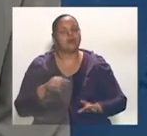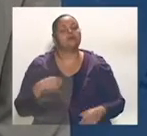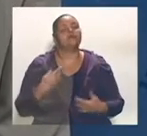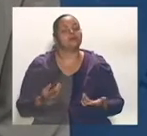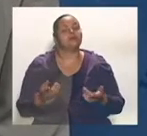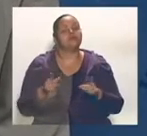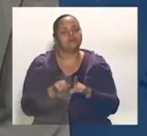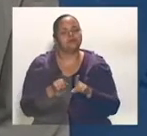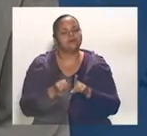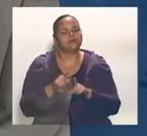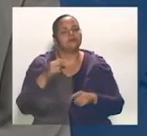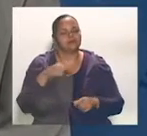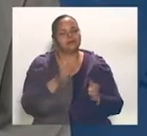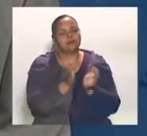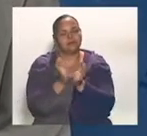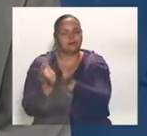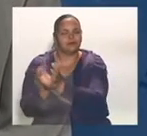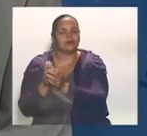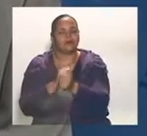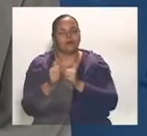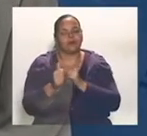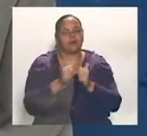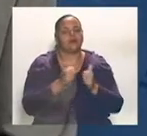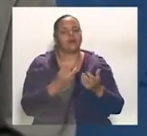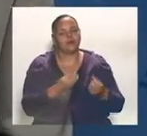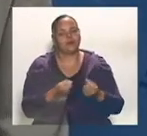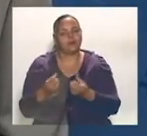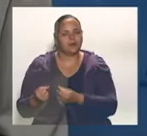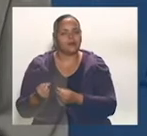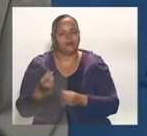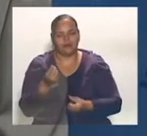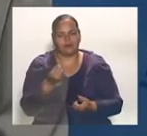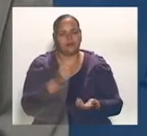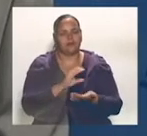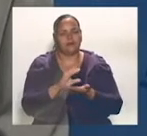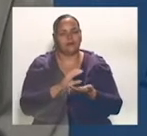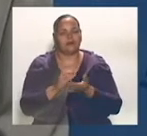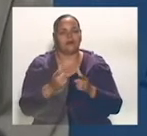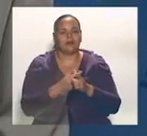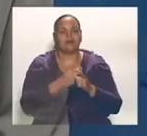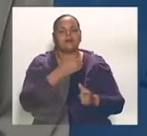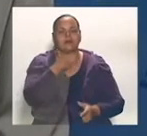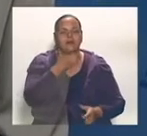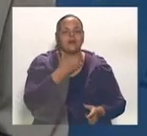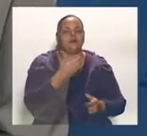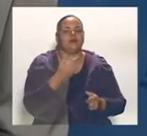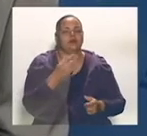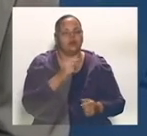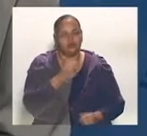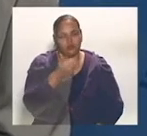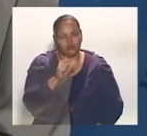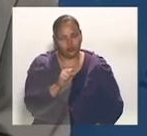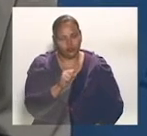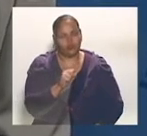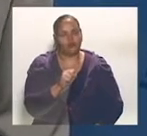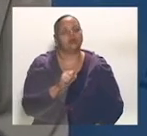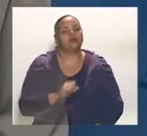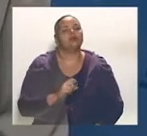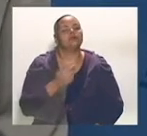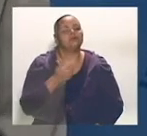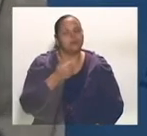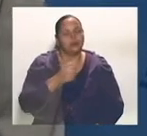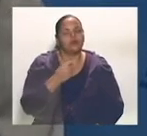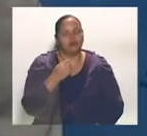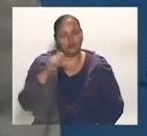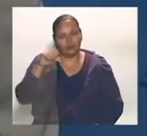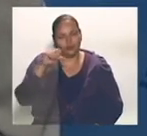e contrapartidas também dos clubes que aderiram ao programa de refinanciamento de dívidas. São 18 nomes, sendo 9